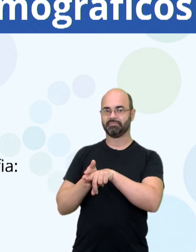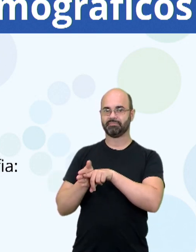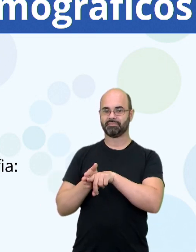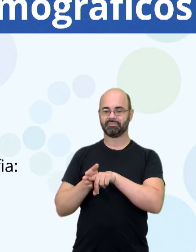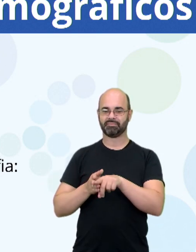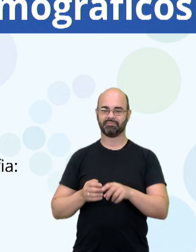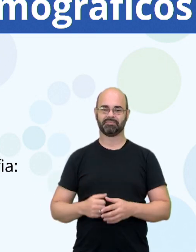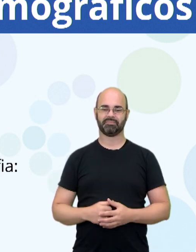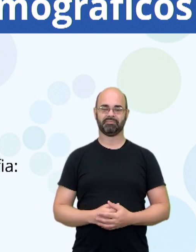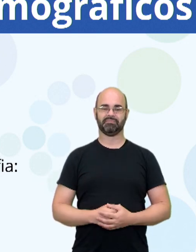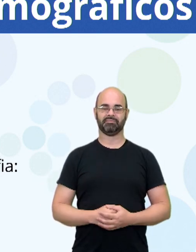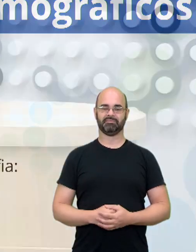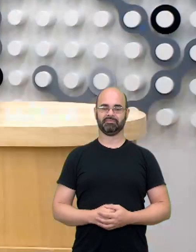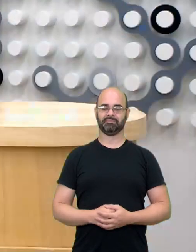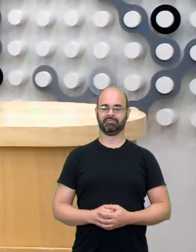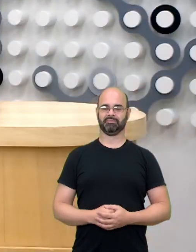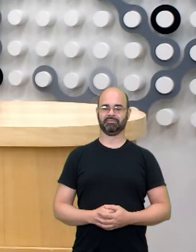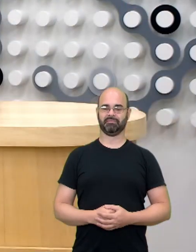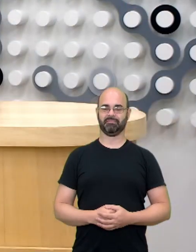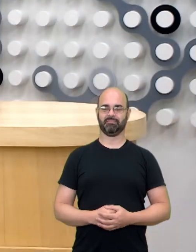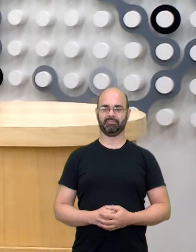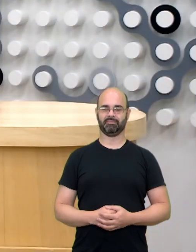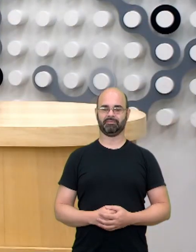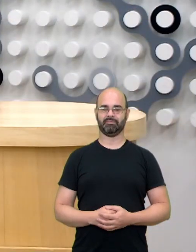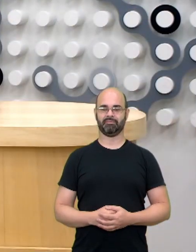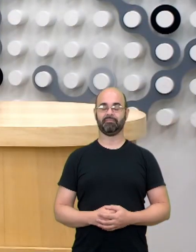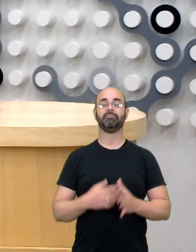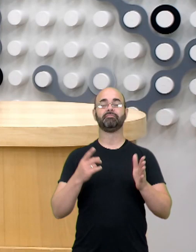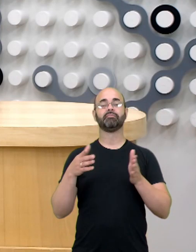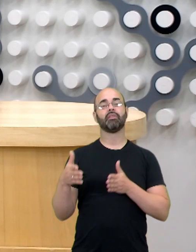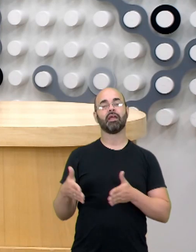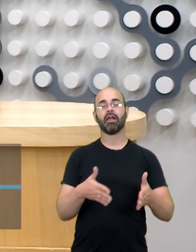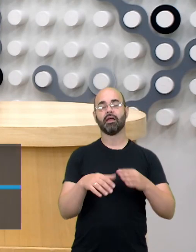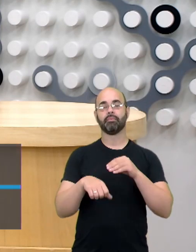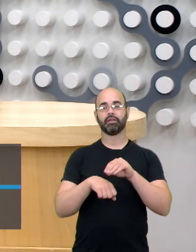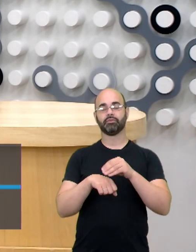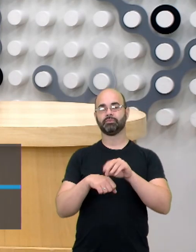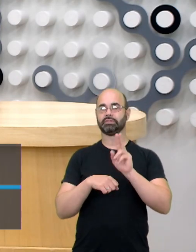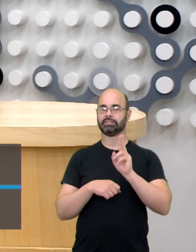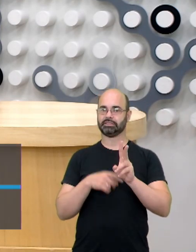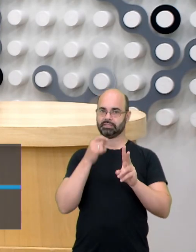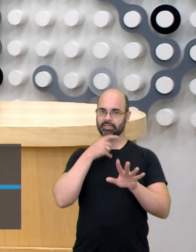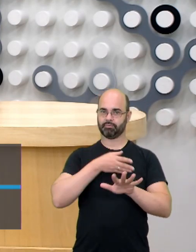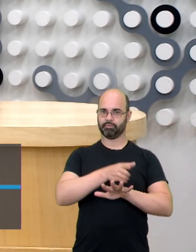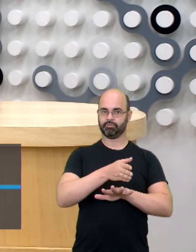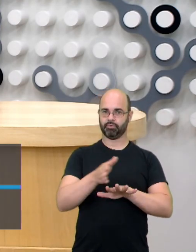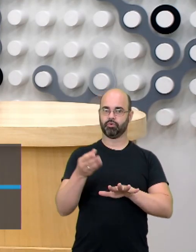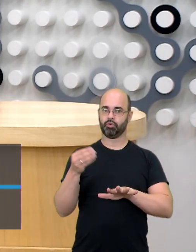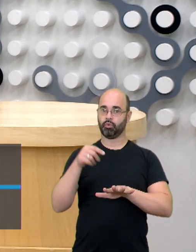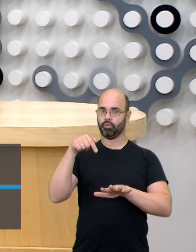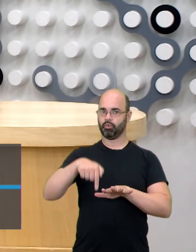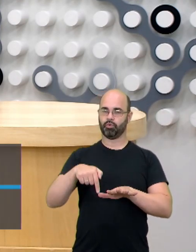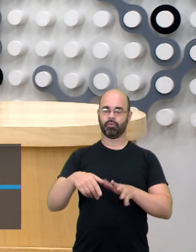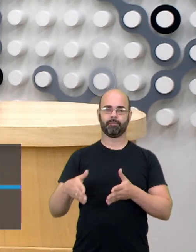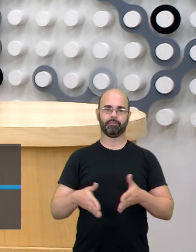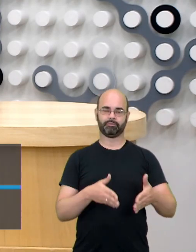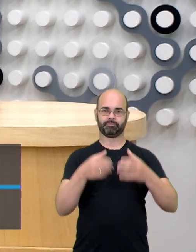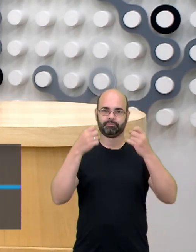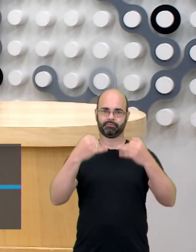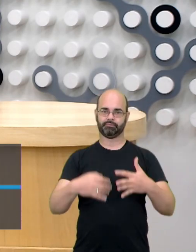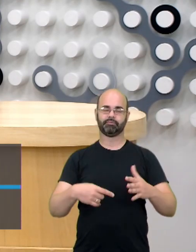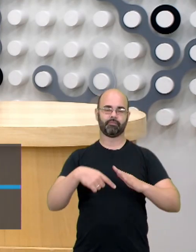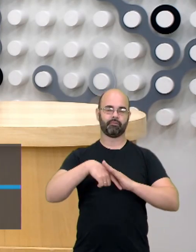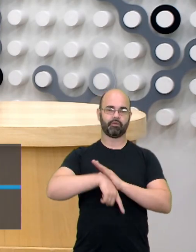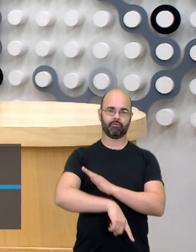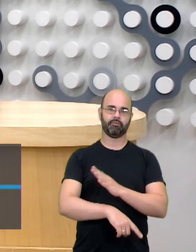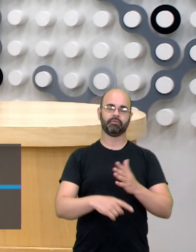aí, logicamente, né, a gente sempre passa para vocês aí o caminho, né, desse itinerário, né, falando aí do aprofundamento, dos componentes,